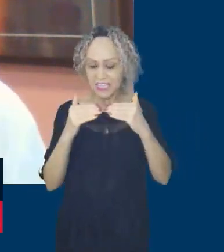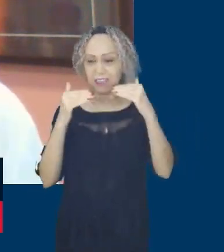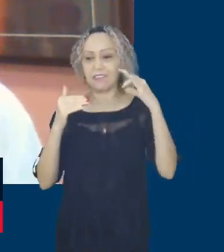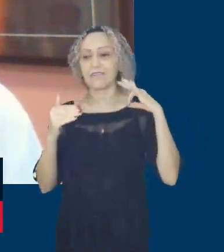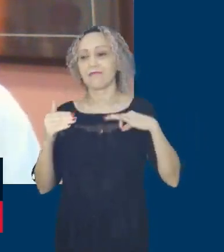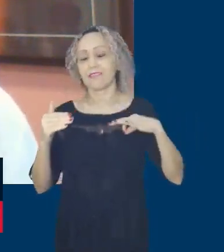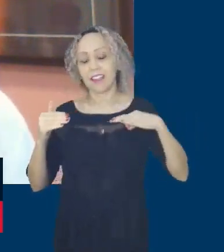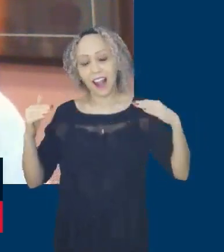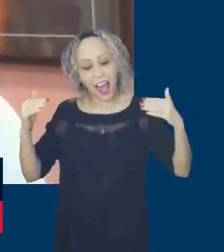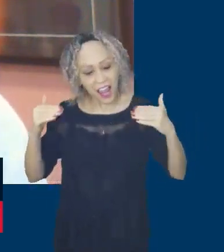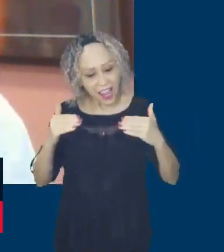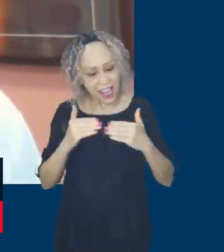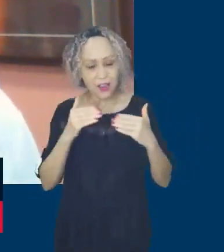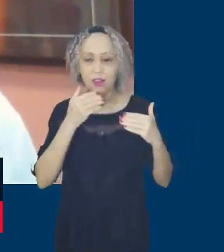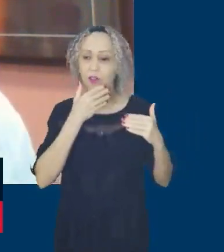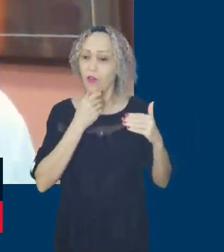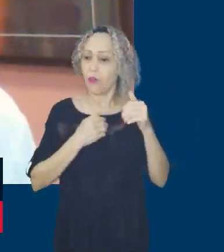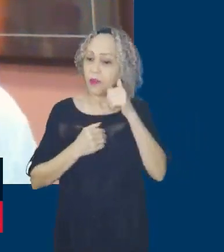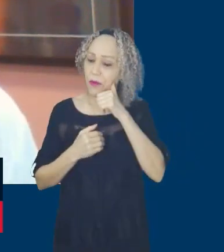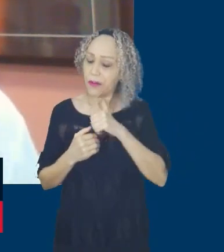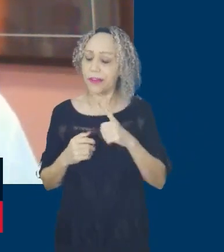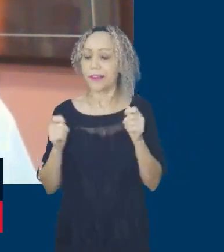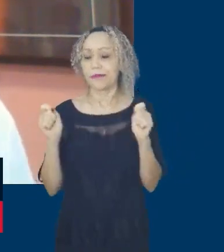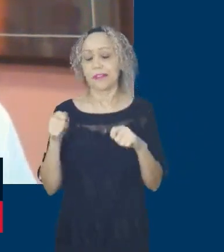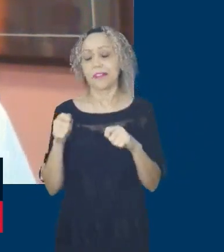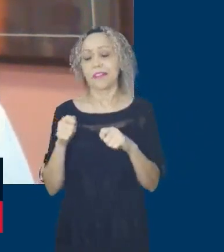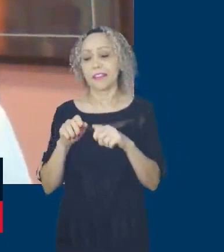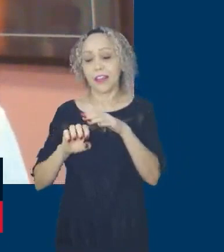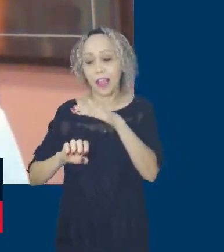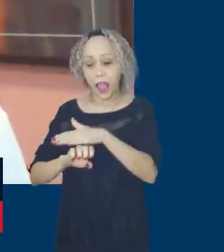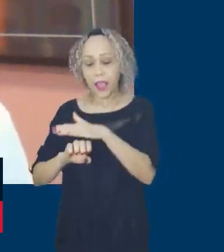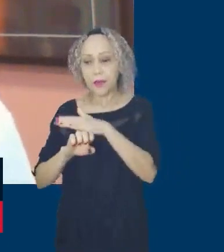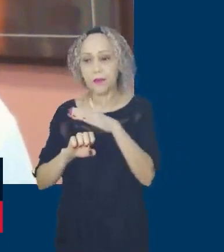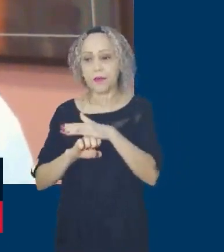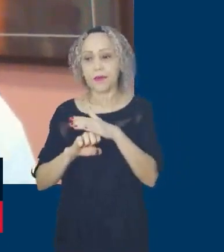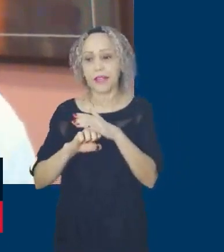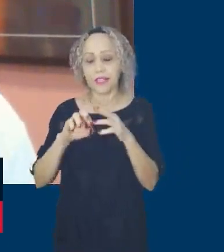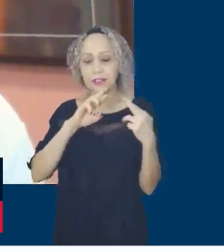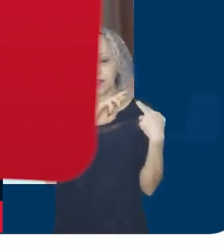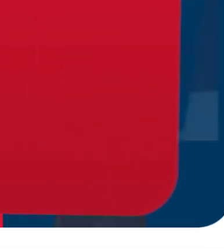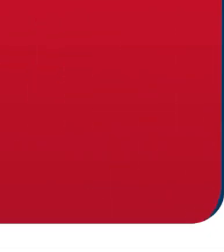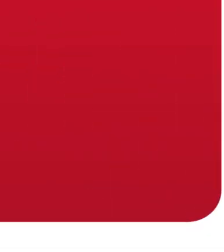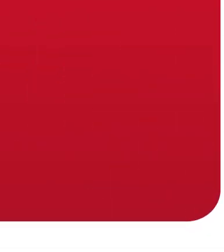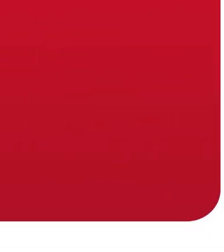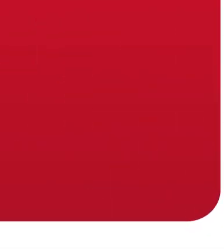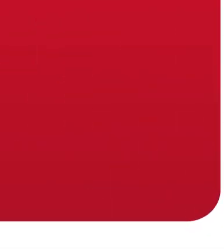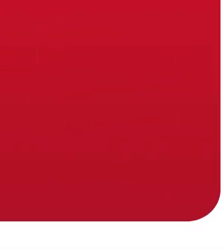Então, são duas medidas muito importantes para a gente avançar nesse sentido.